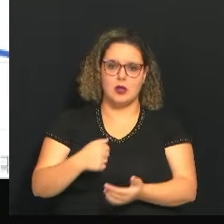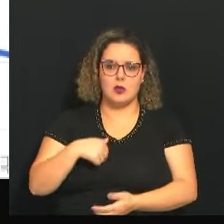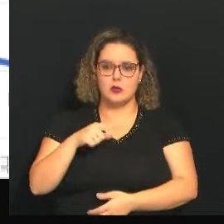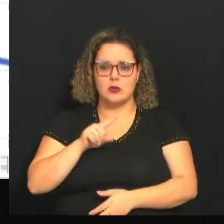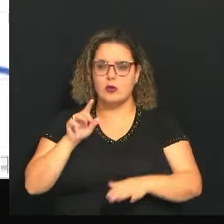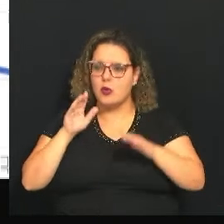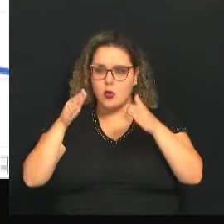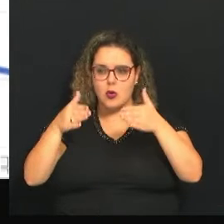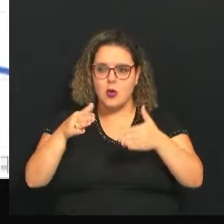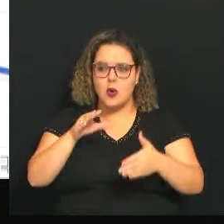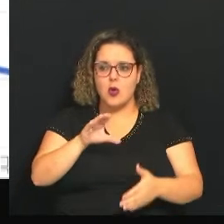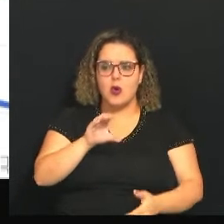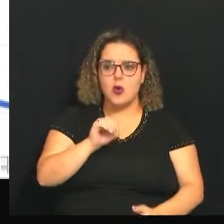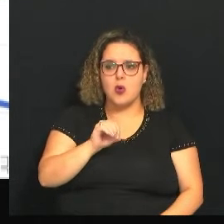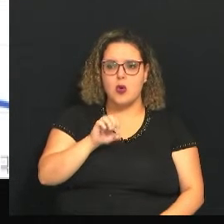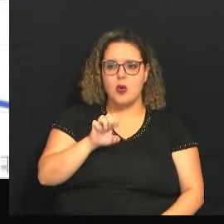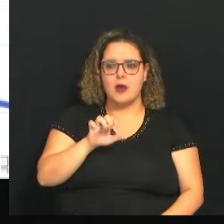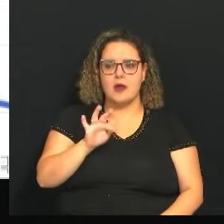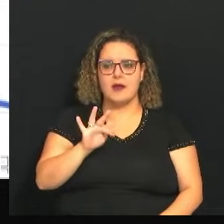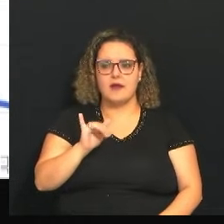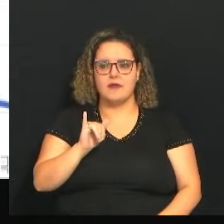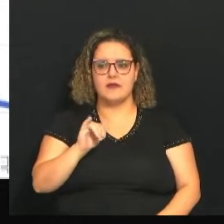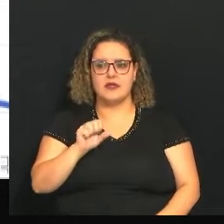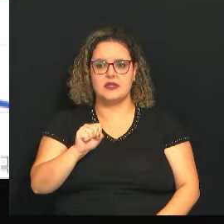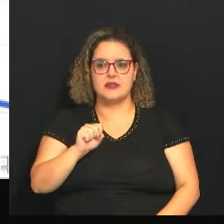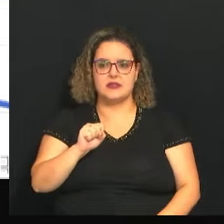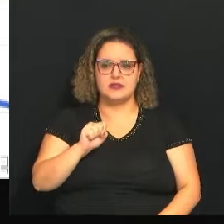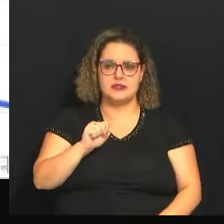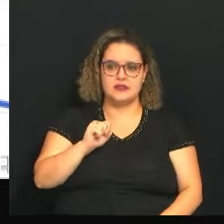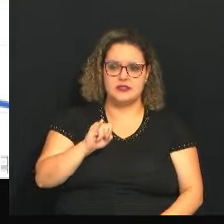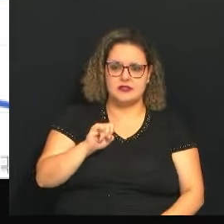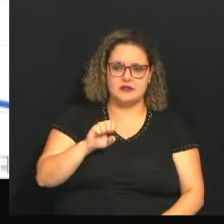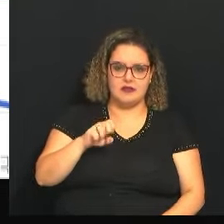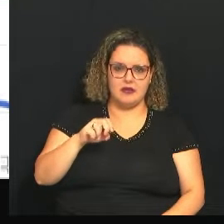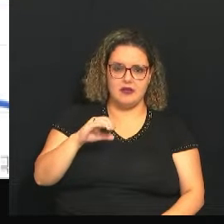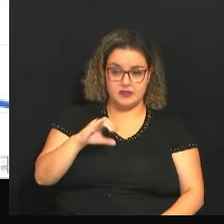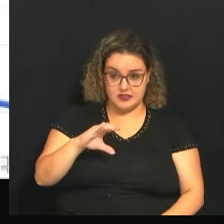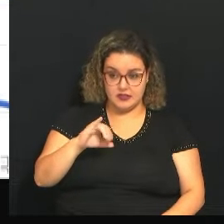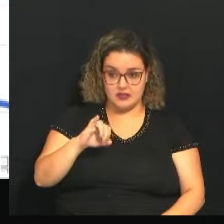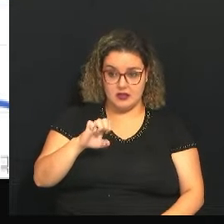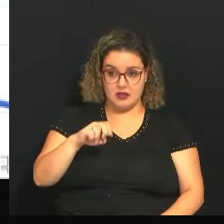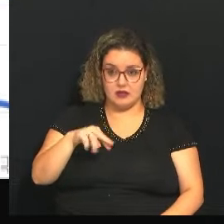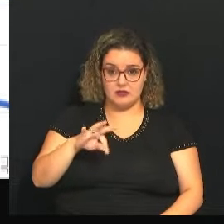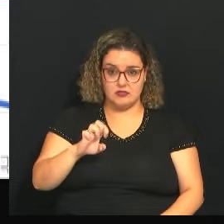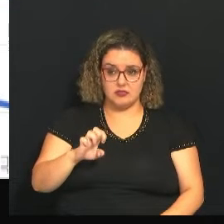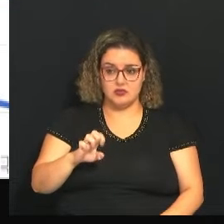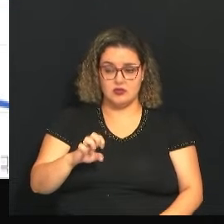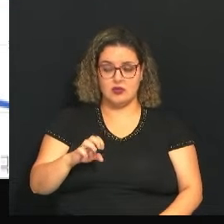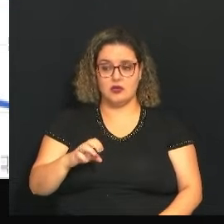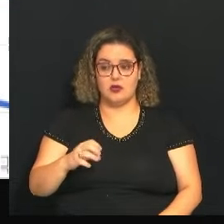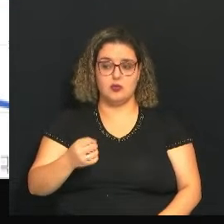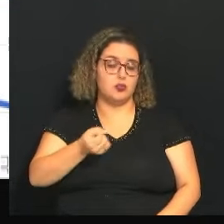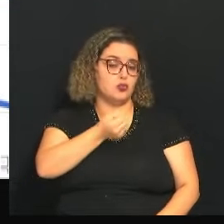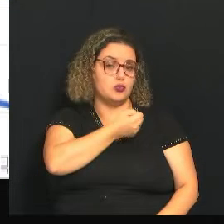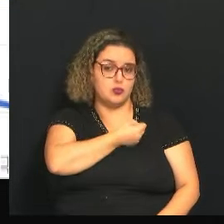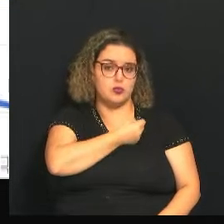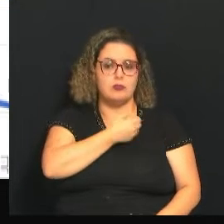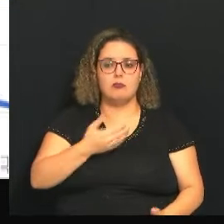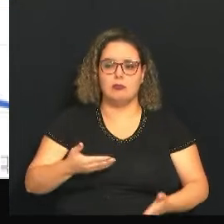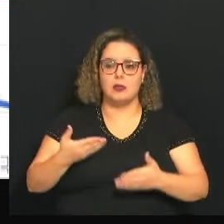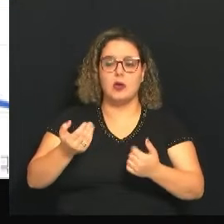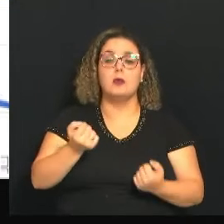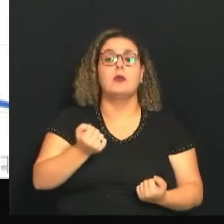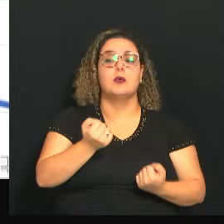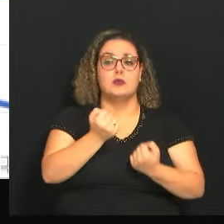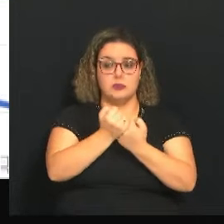da LRF que está caindo, né? Está aqui. Isso também é um fator que dá aí um suporte,